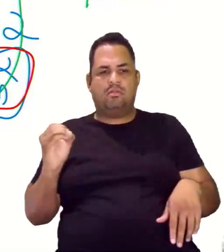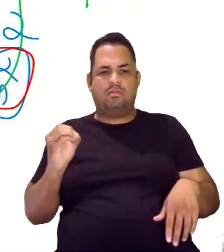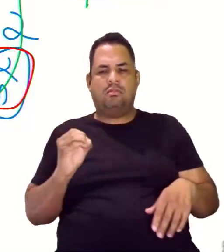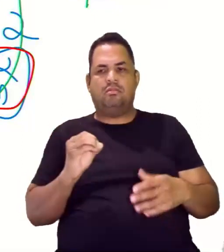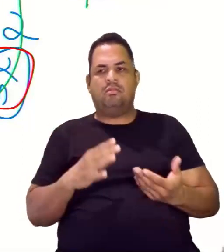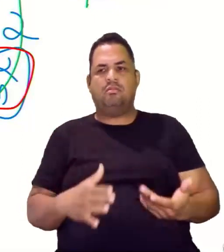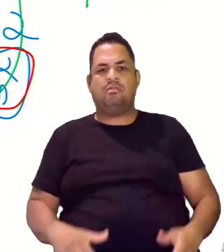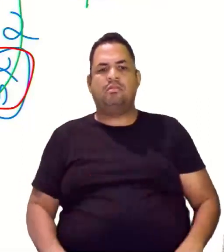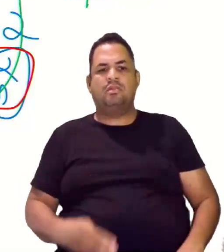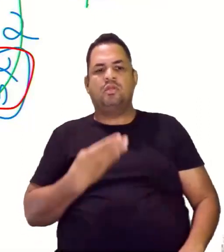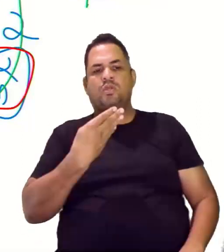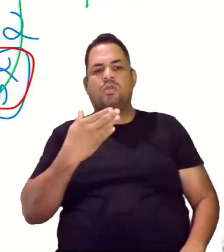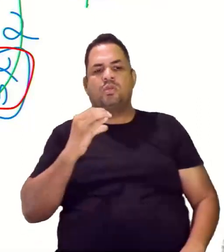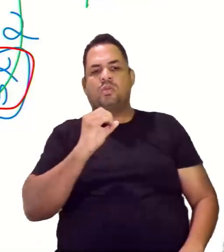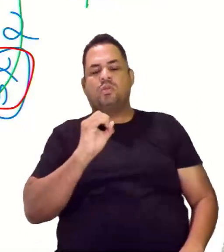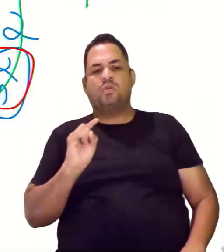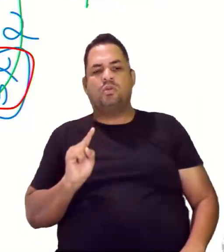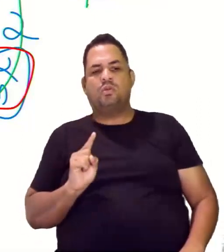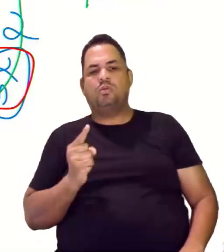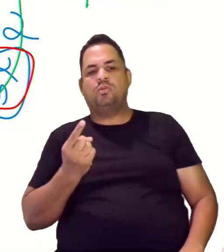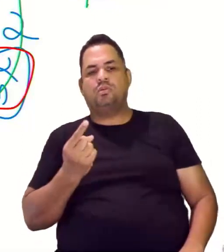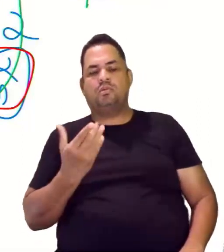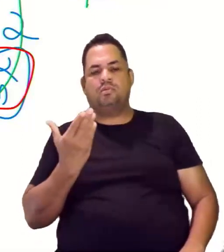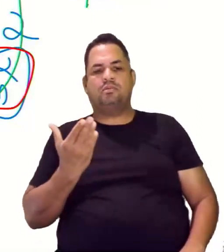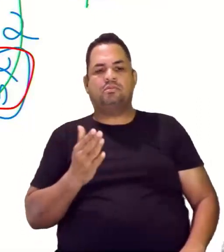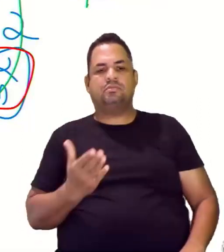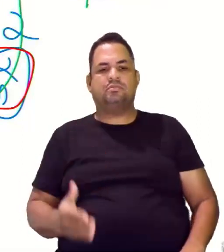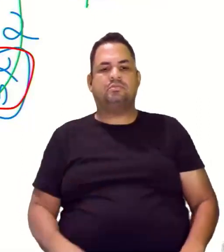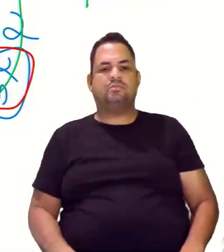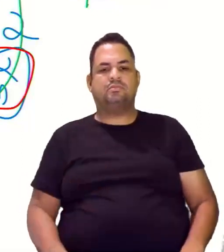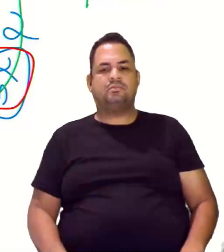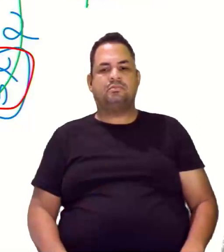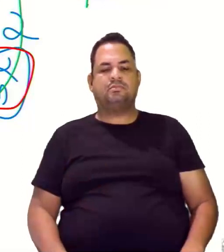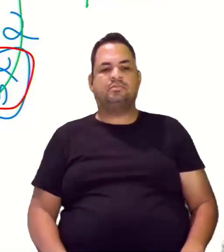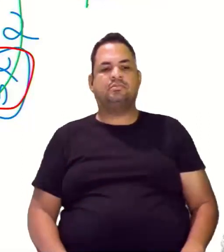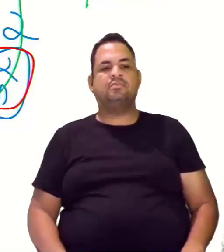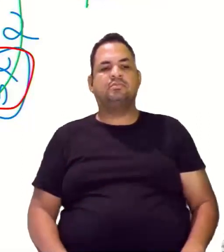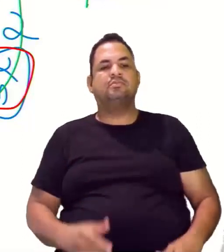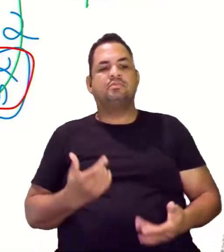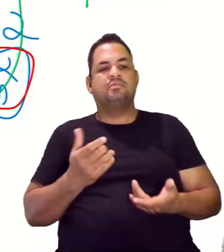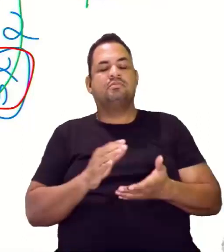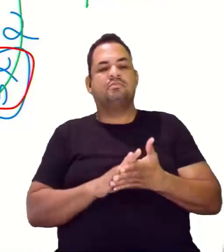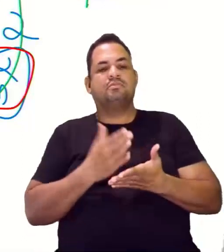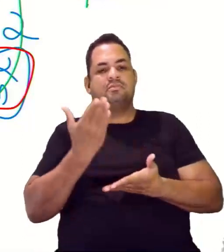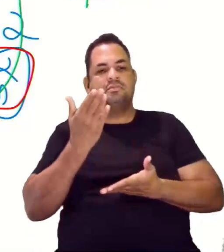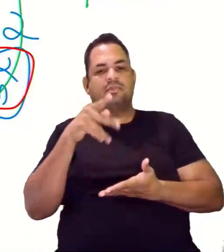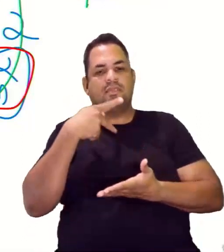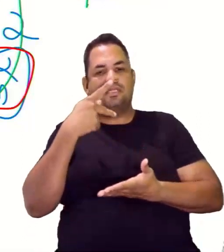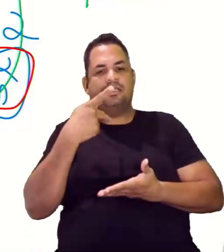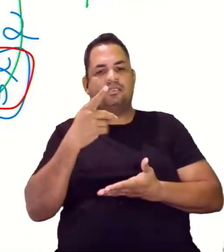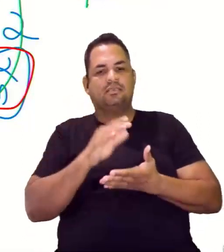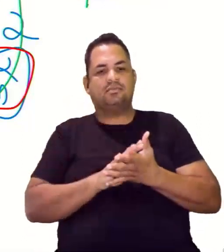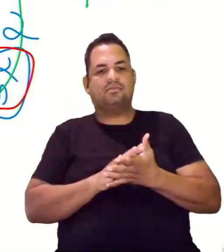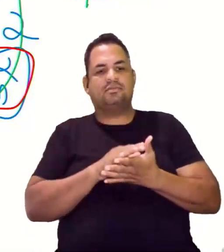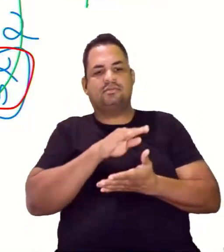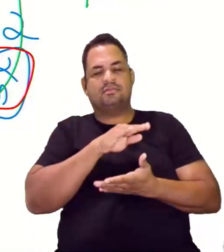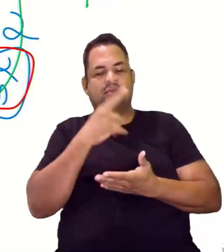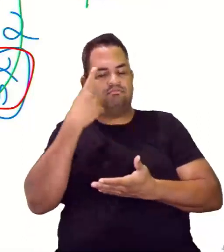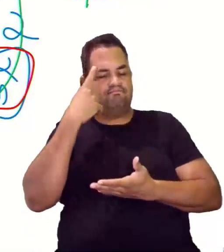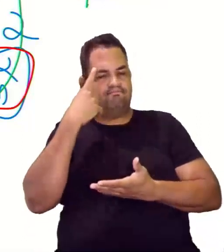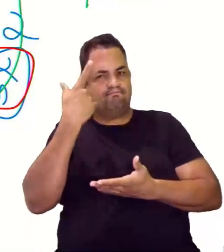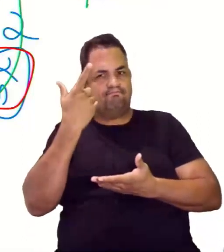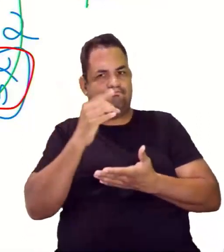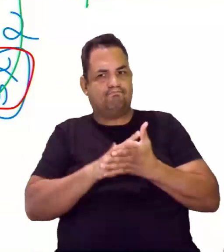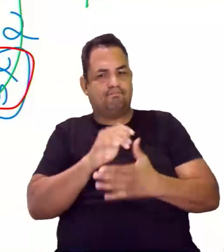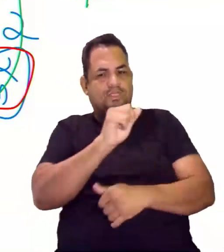aqui, o 400 está aqui, 1 milhão está aqui, e 1 milhão e 600 está aqui. Foi o que a gente disse com relação às linhas de